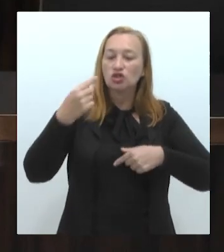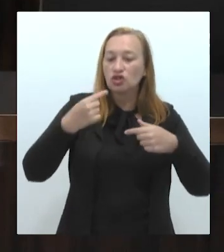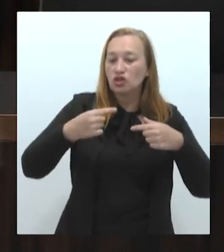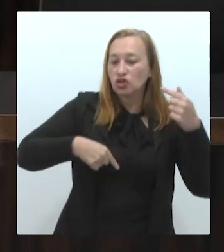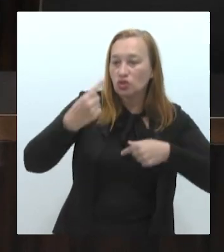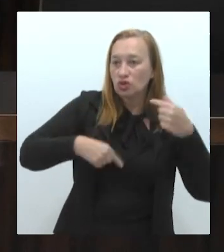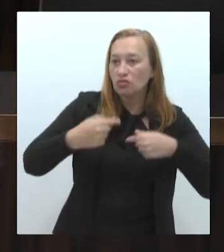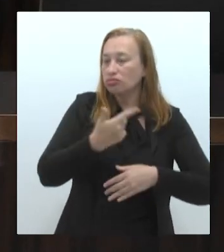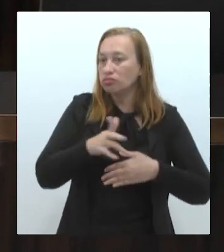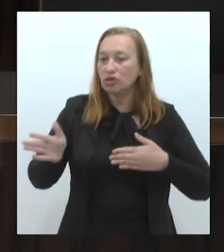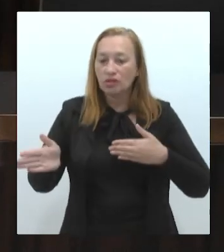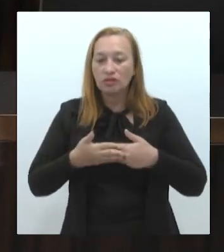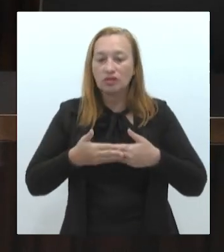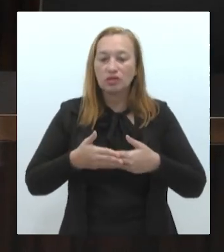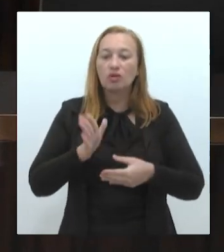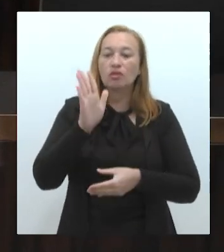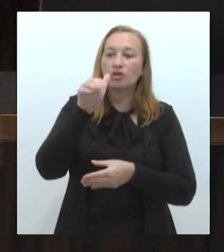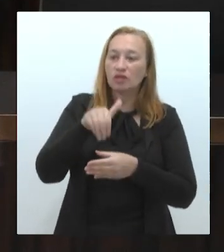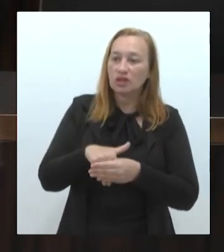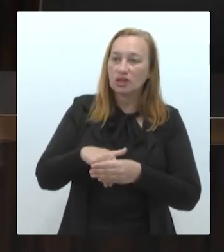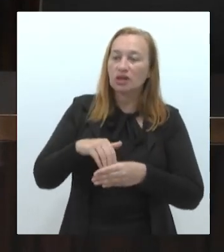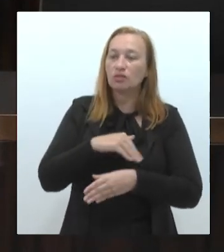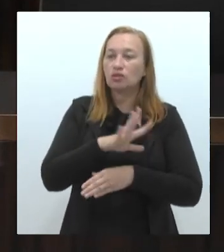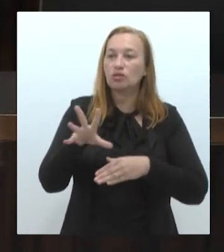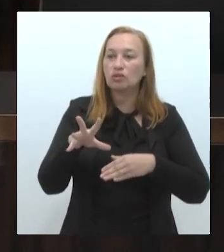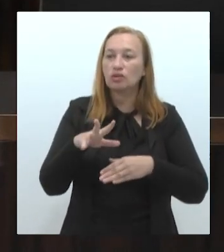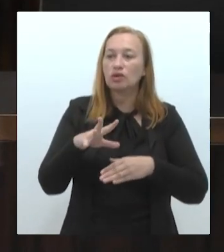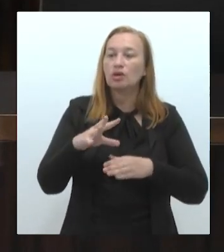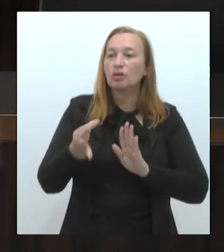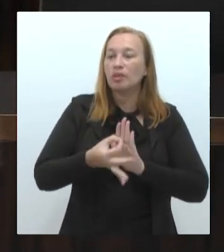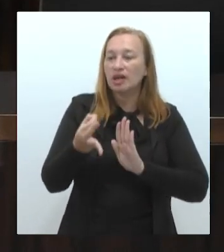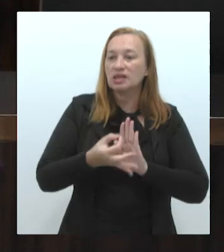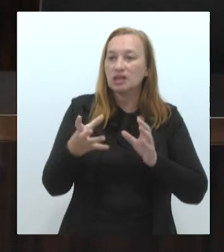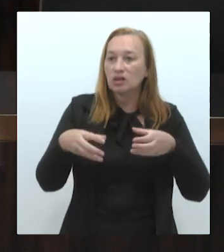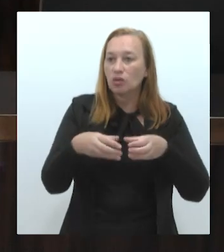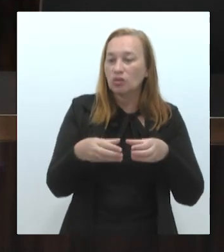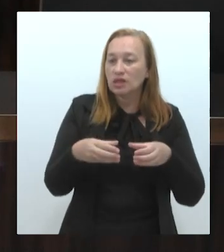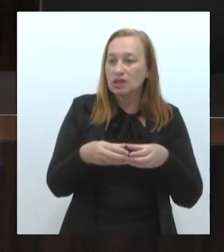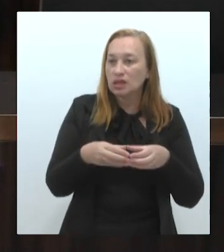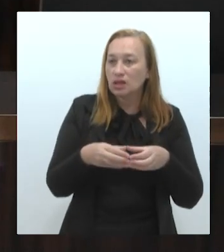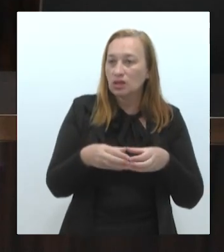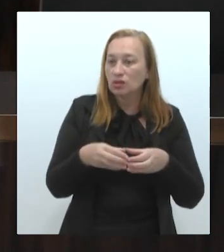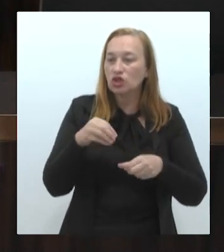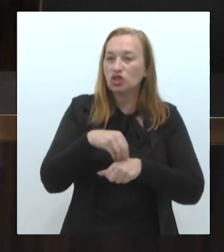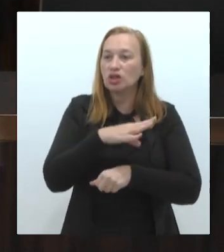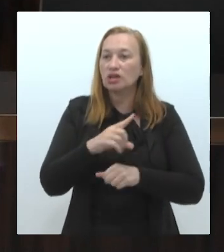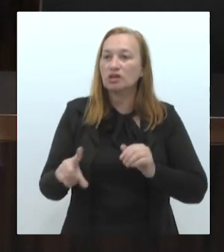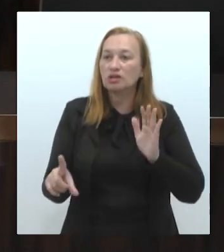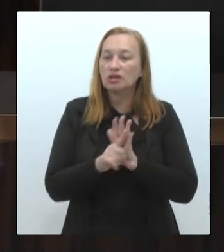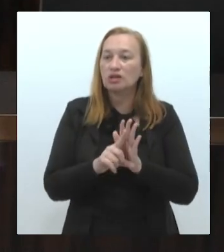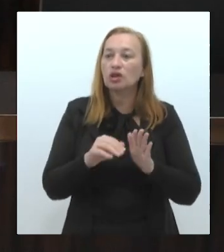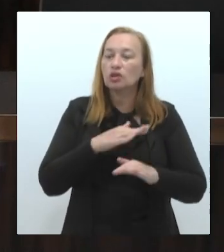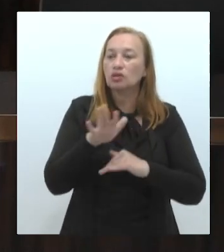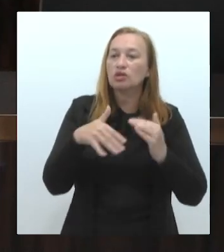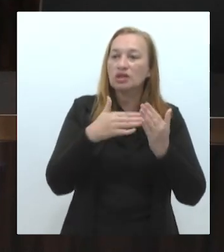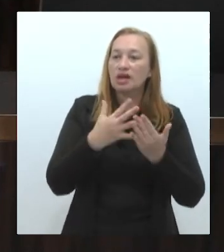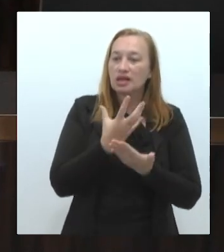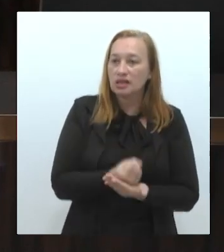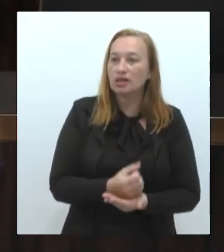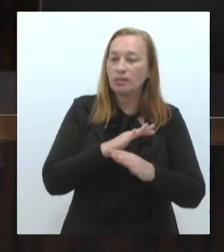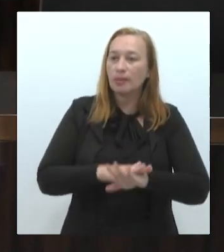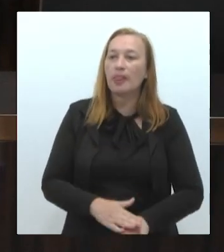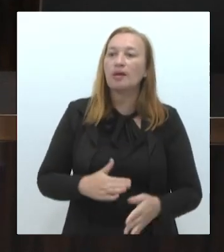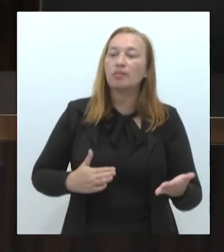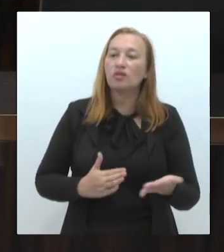queira discutir, encerrada a discussão, em votação, o parecer da Comissão de Indicação Legislativa. Os senhores que aprovam, permaneçam como